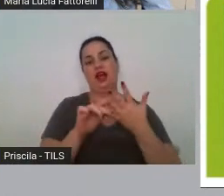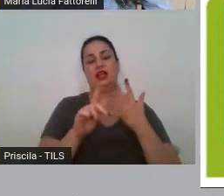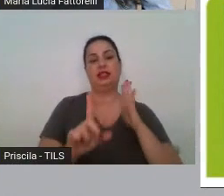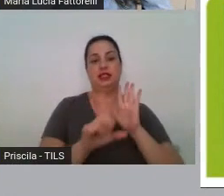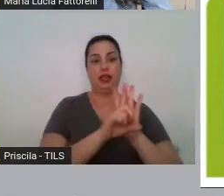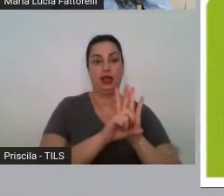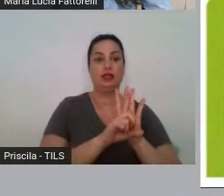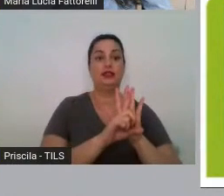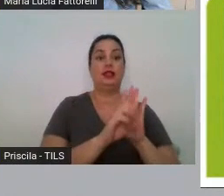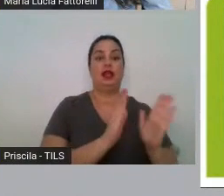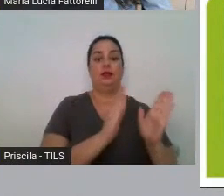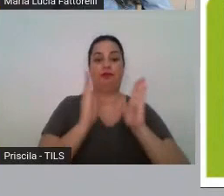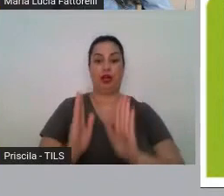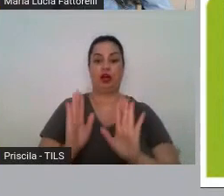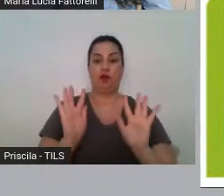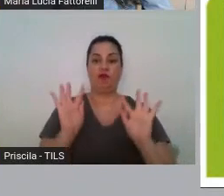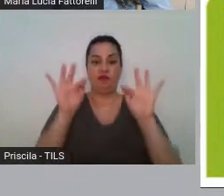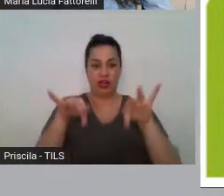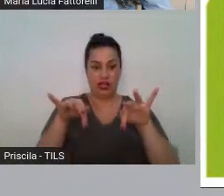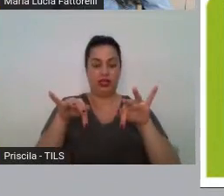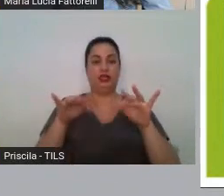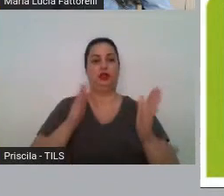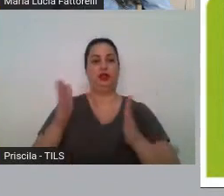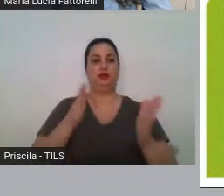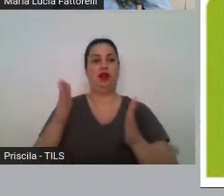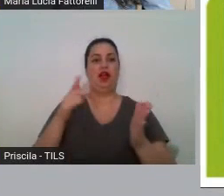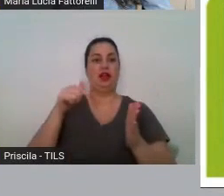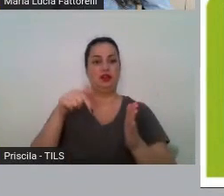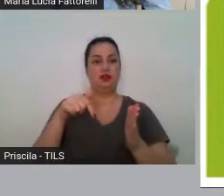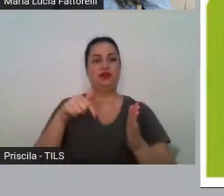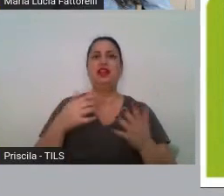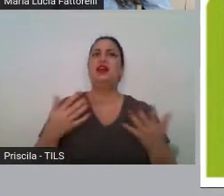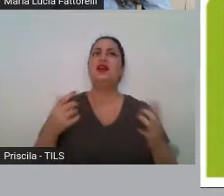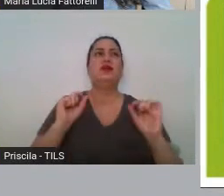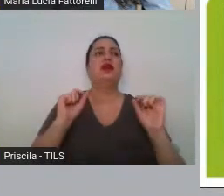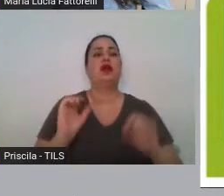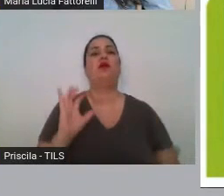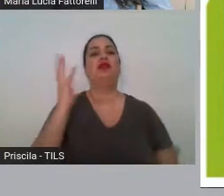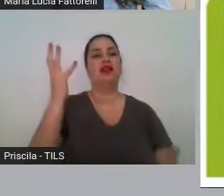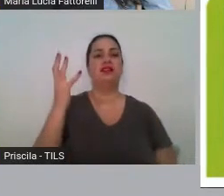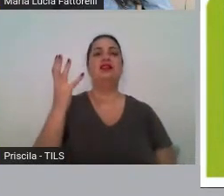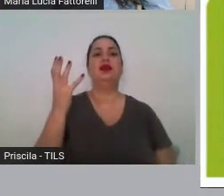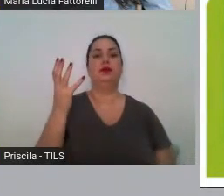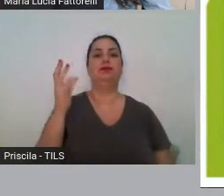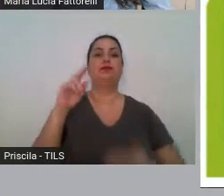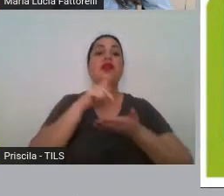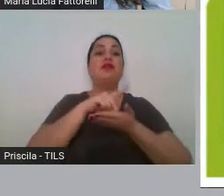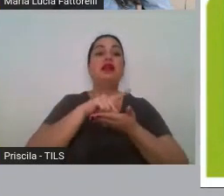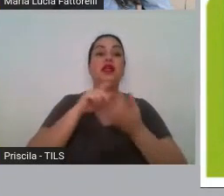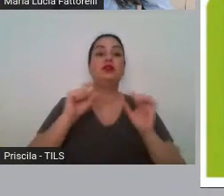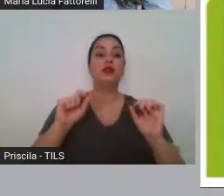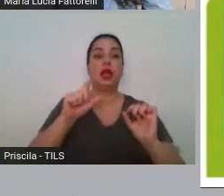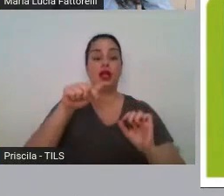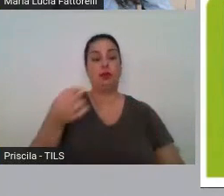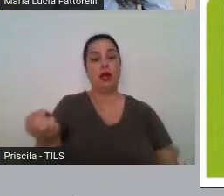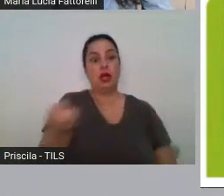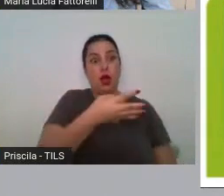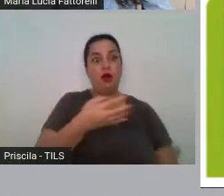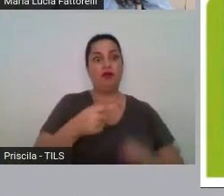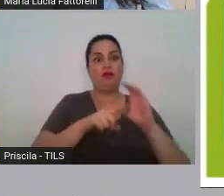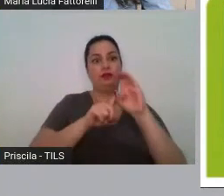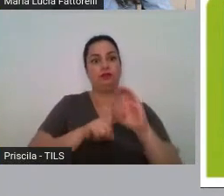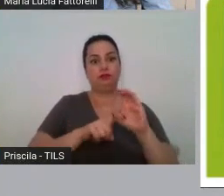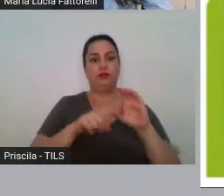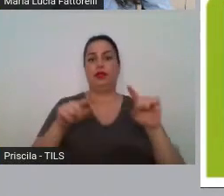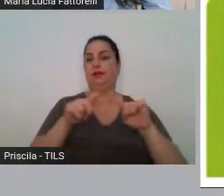legal ou seja, o que nós tivemos aqui, na verdade, foi uma nova renegociação com as mesmas